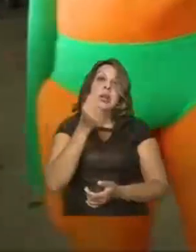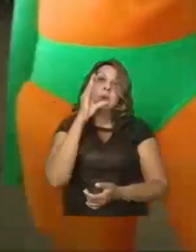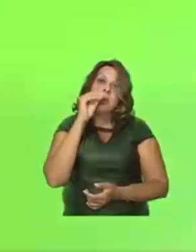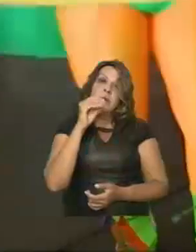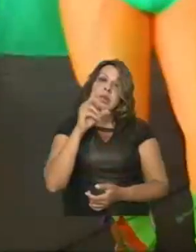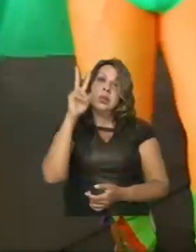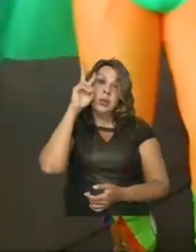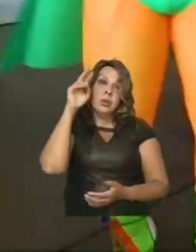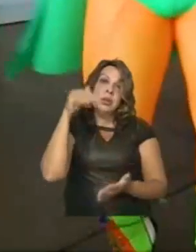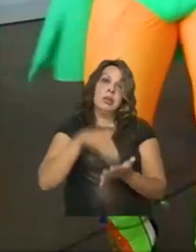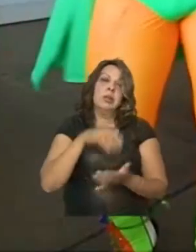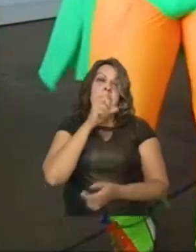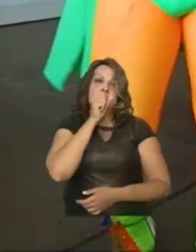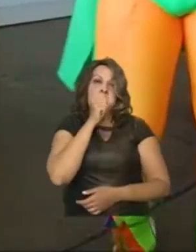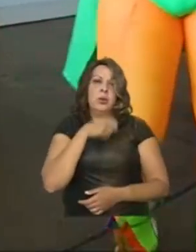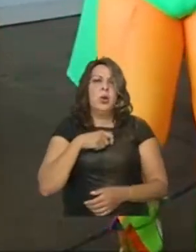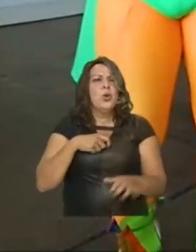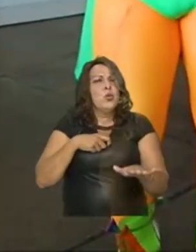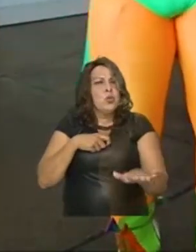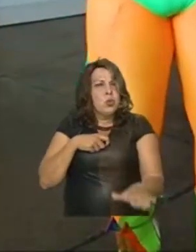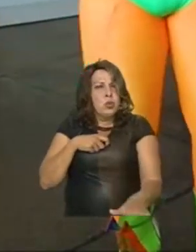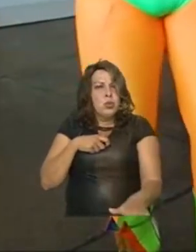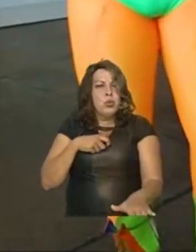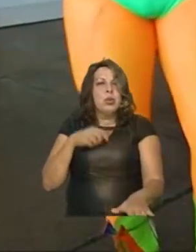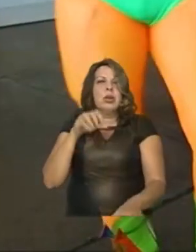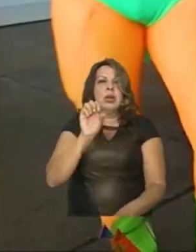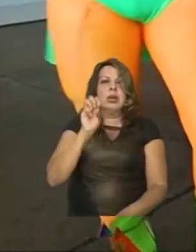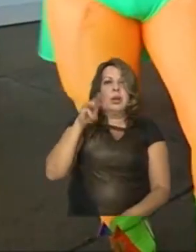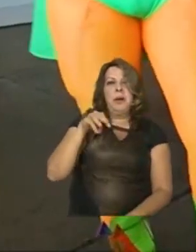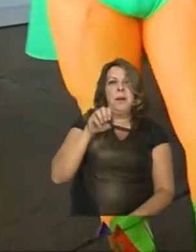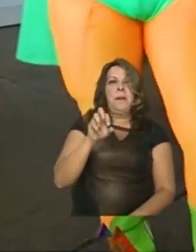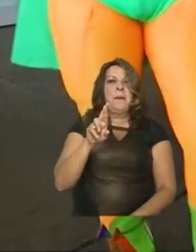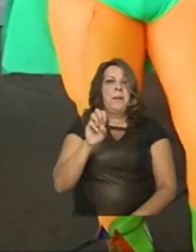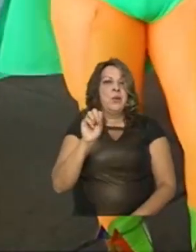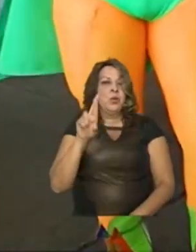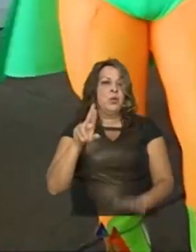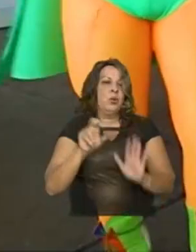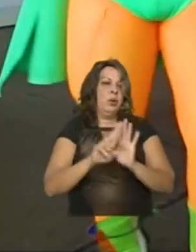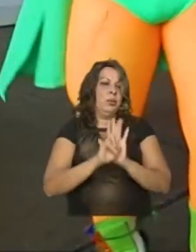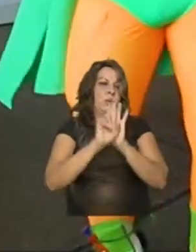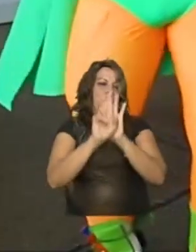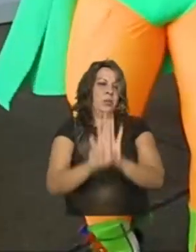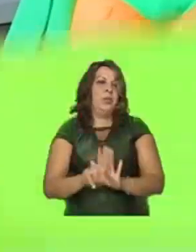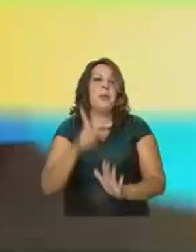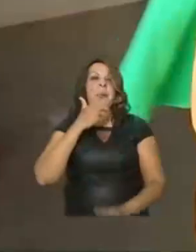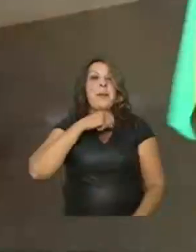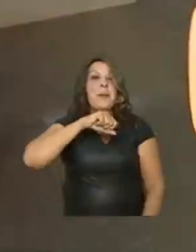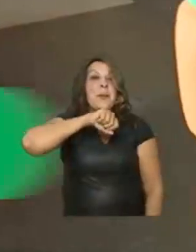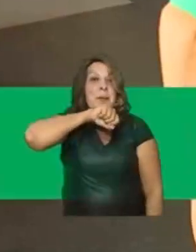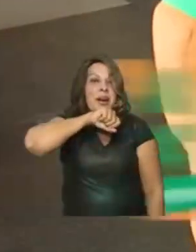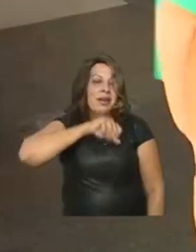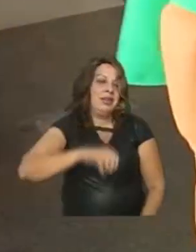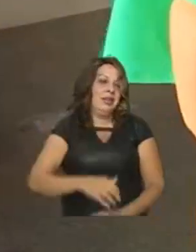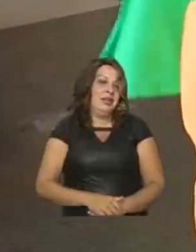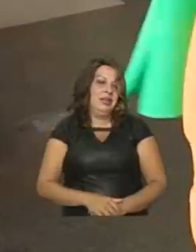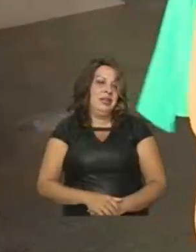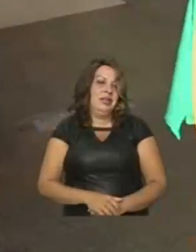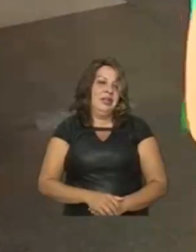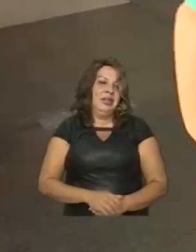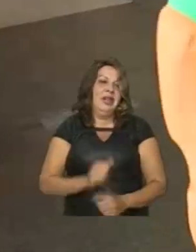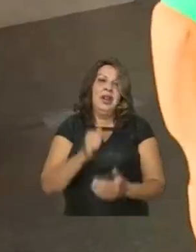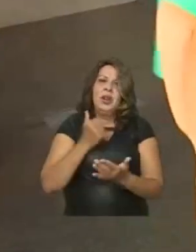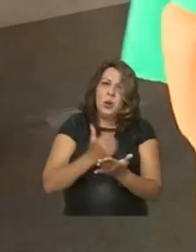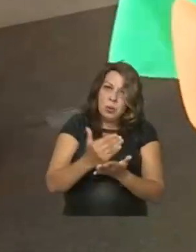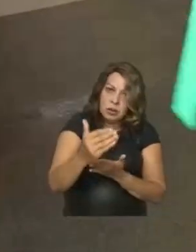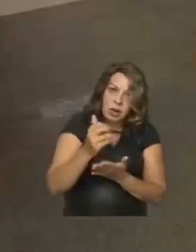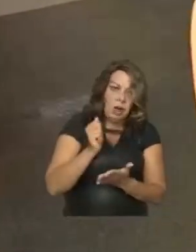segunda a sábado. O pequenino Emerson Miguel, que foi representado pelo seu papai, o Edjan. Sempre adquiri. Desde quando começou o